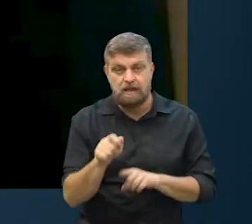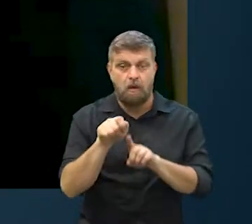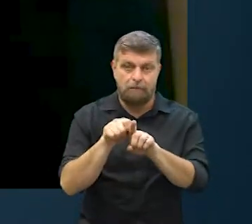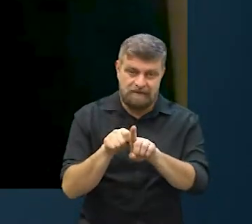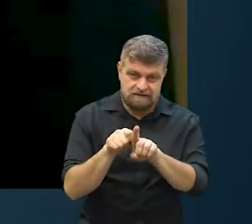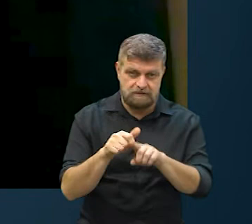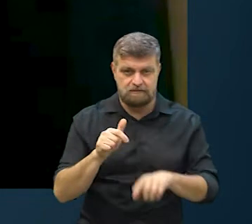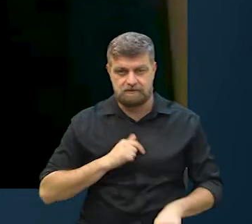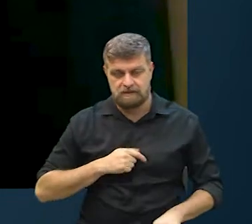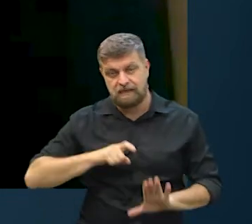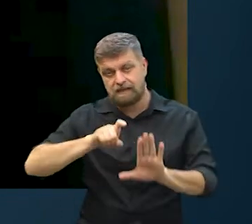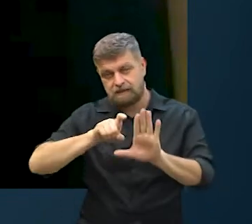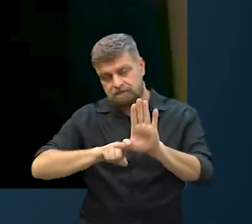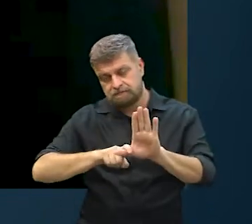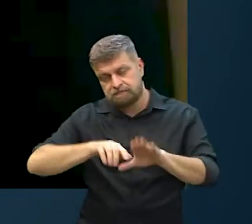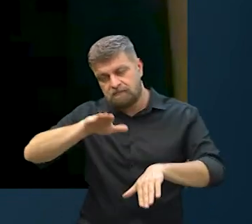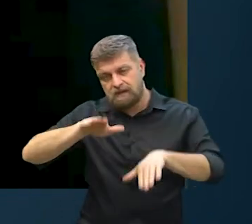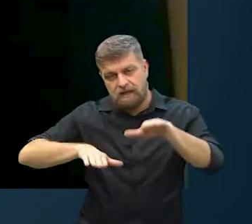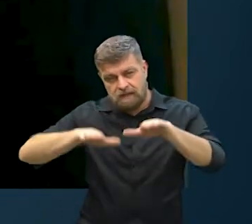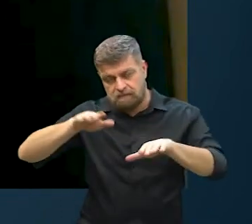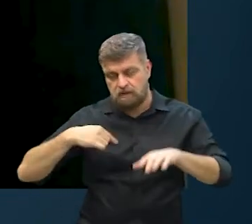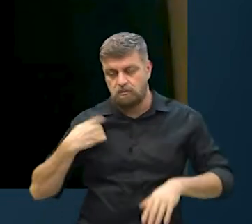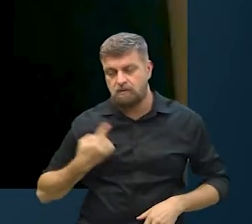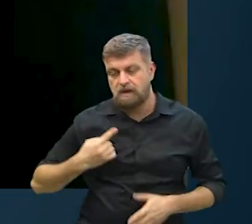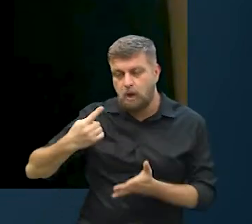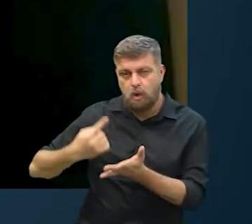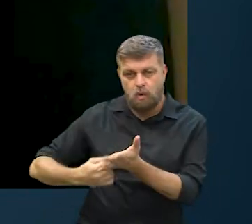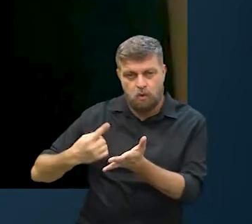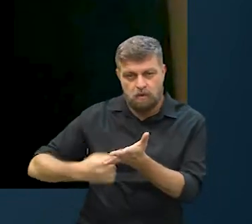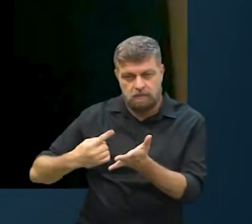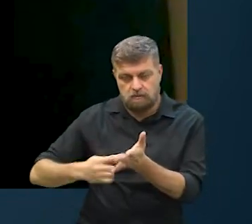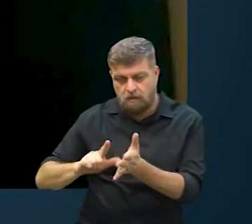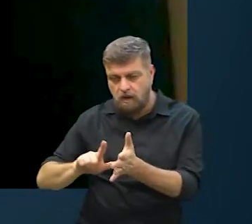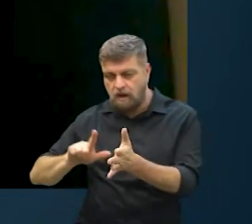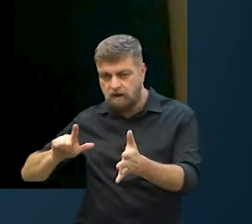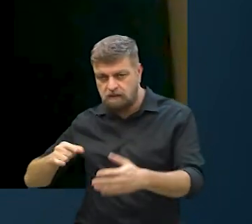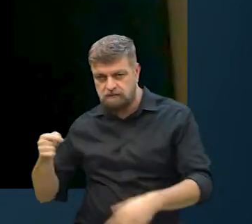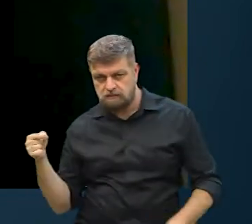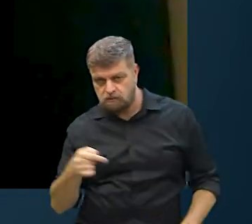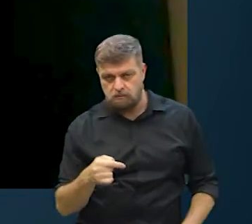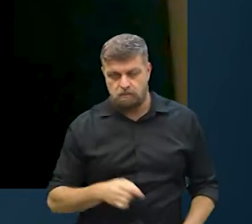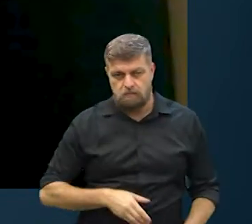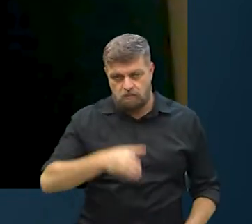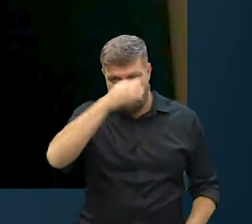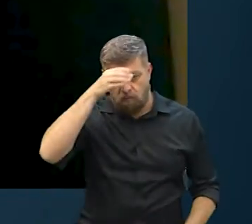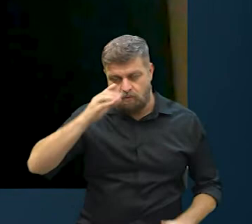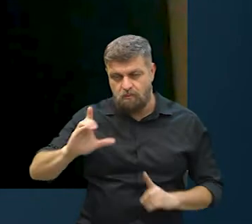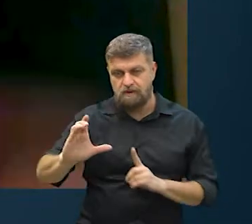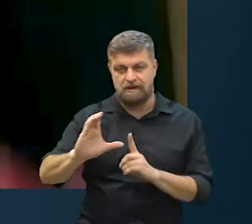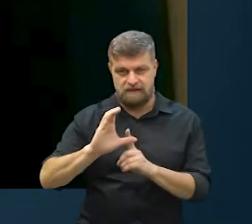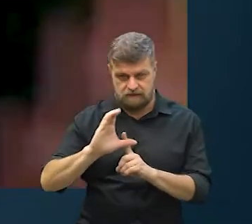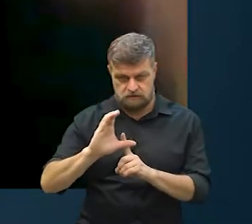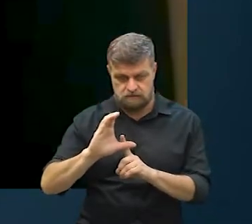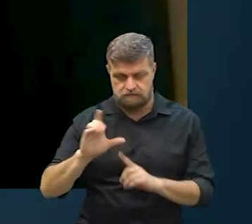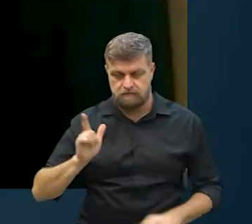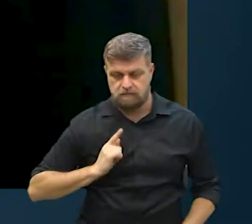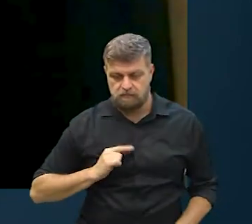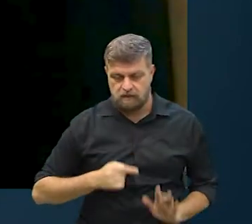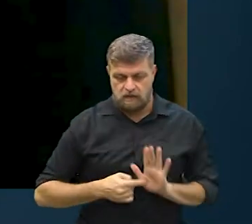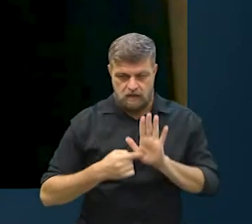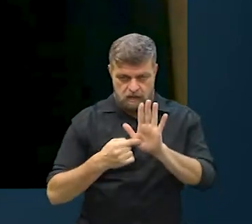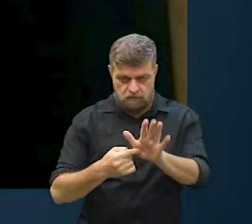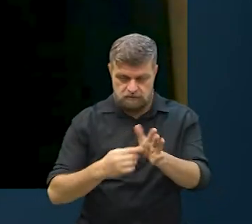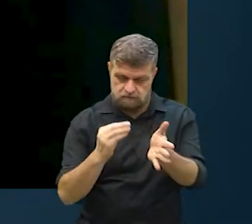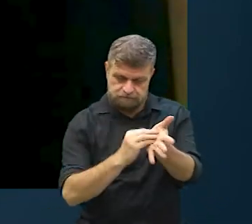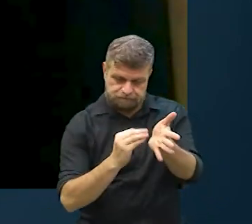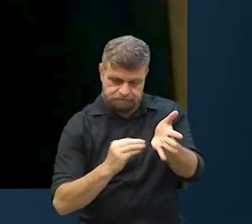semanal, mensal, depende aí do que a gente combinou com aquele cliente. Tá? Então, ele coloca essas